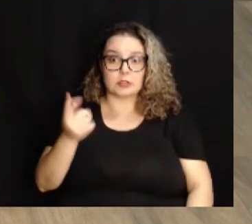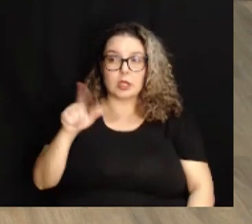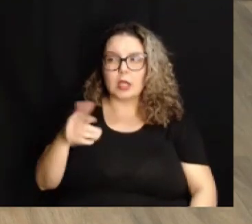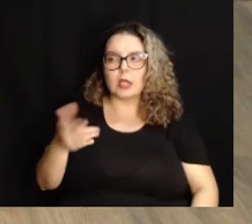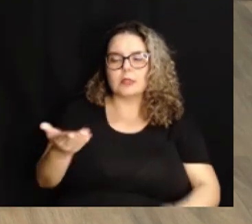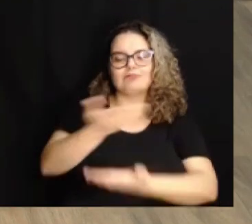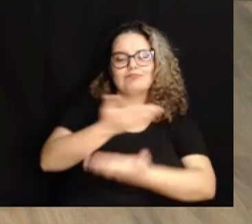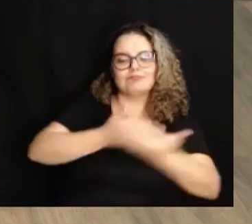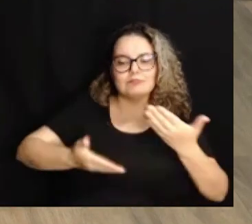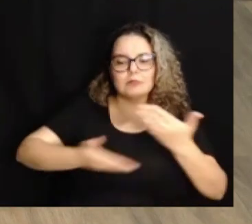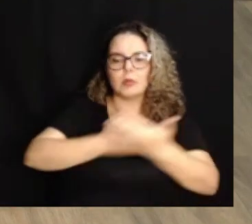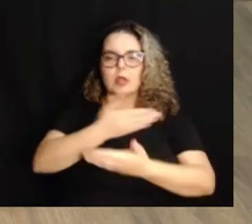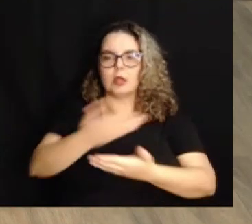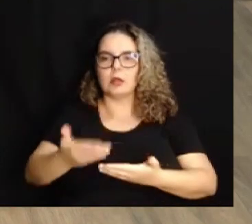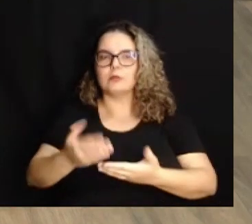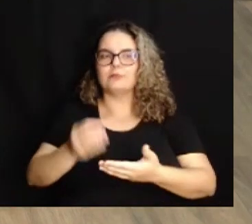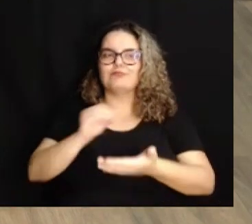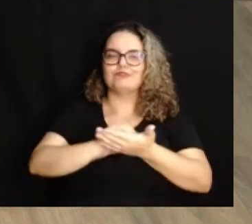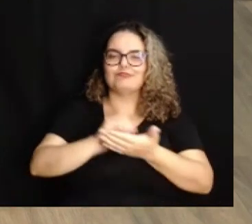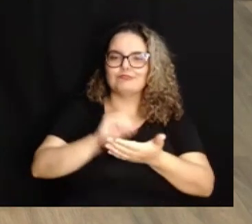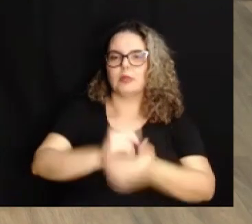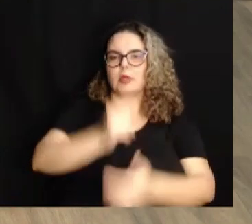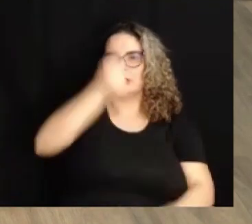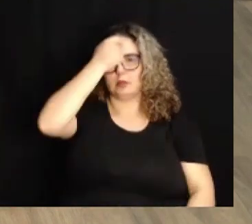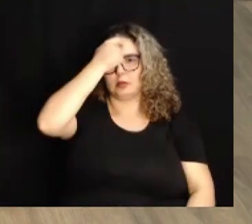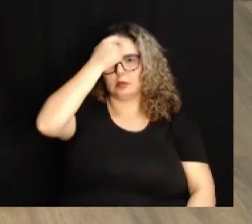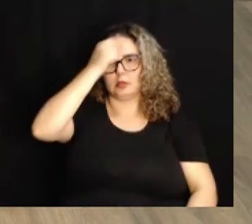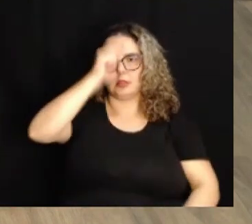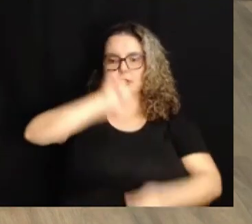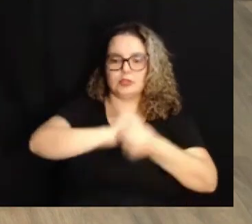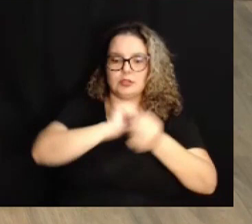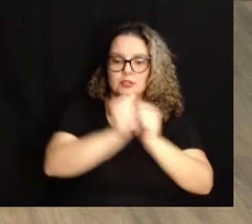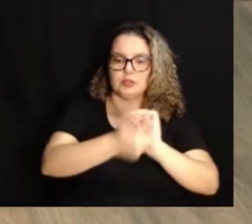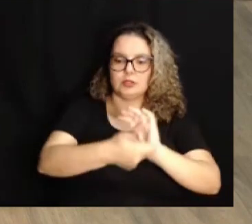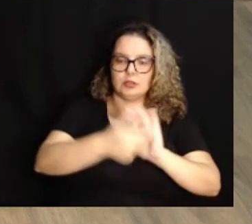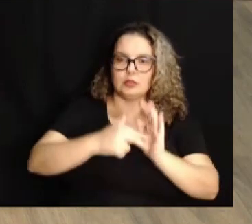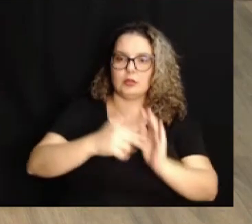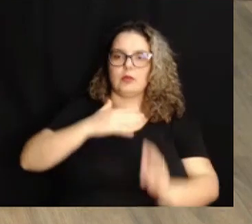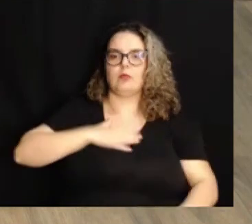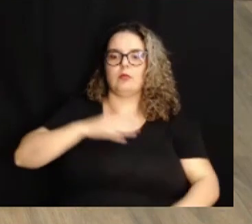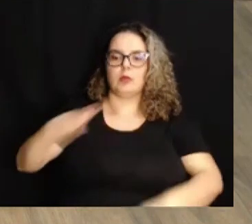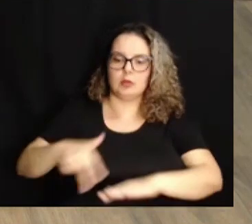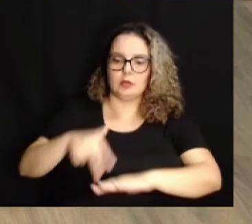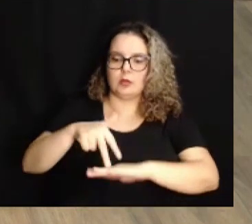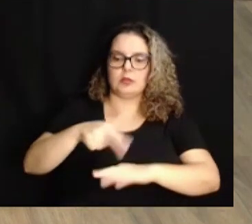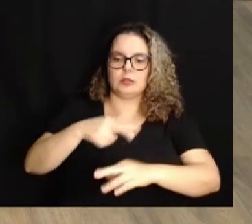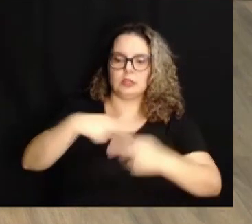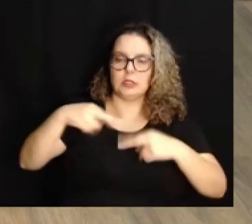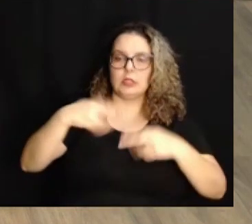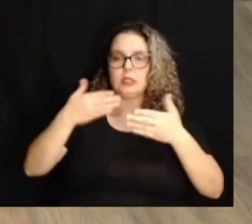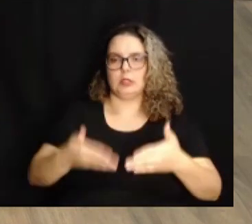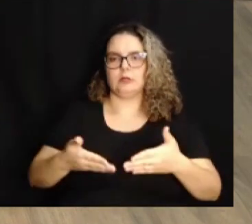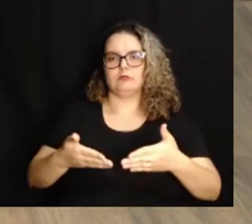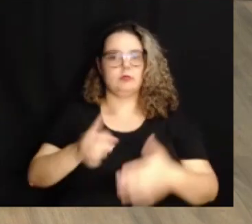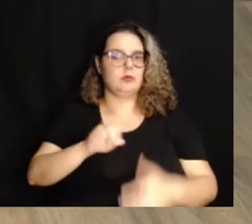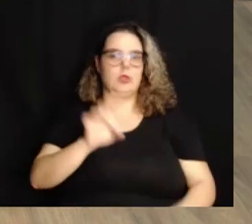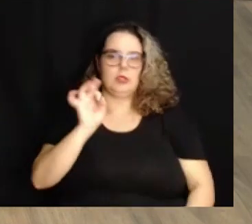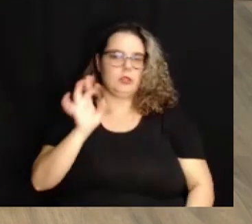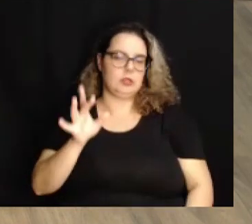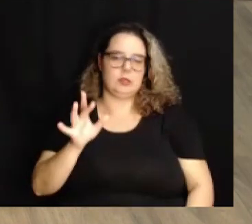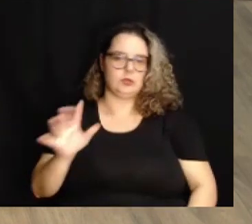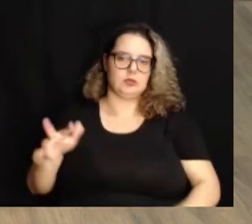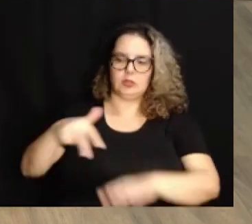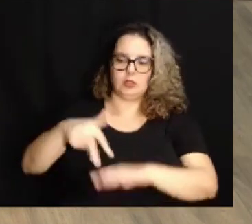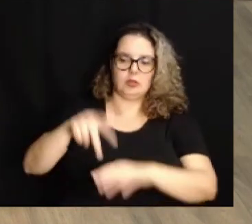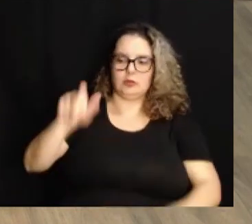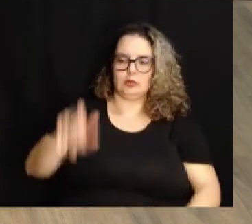vezes nos falta essa consciência de ressignificar o meu lugar naquela relação. E não só o lugar da pessoa, porque o da pessoa já se